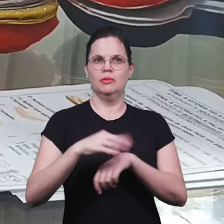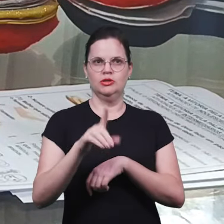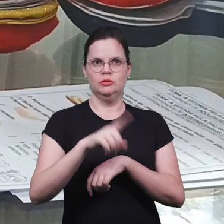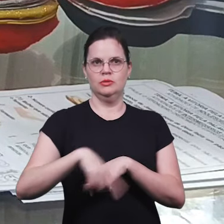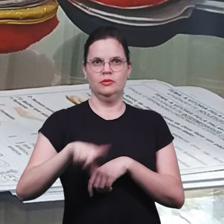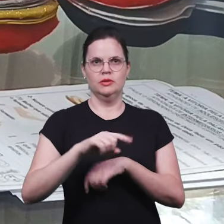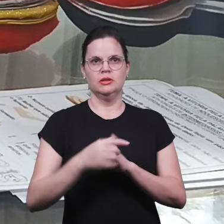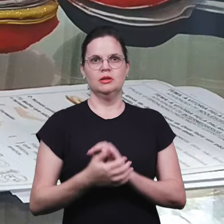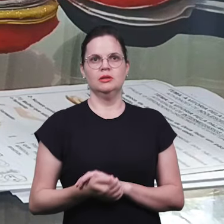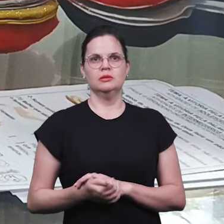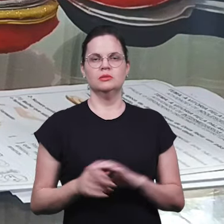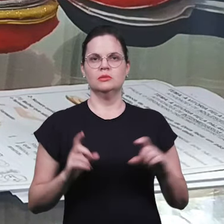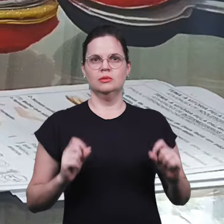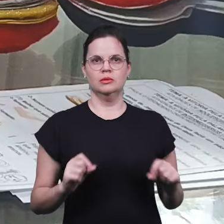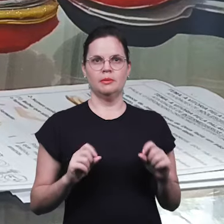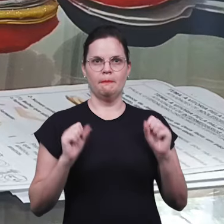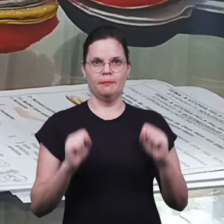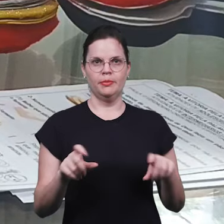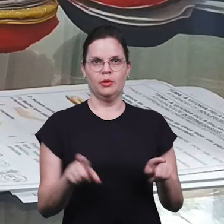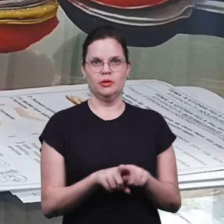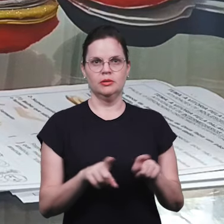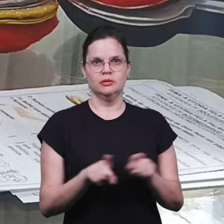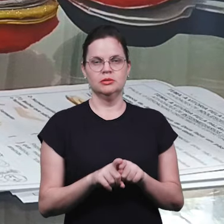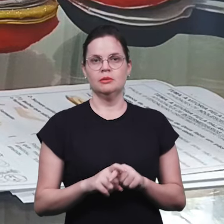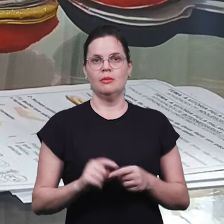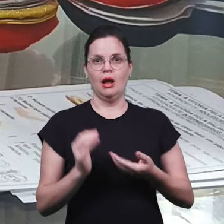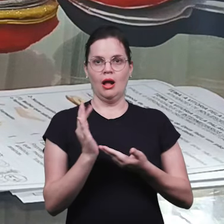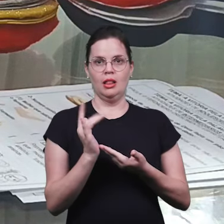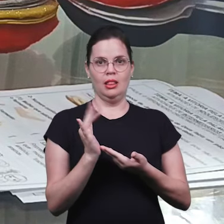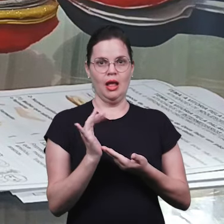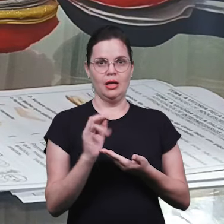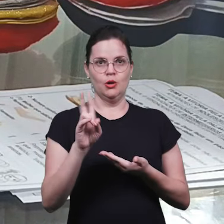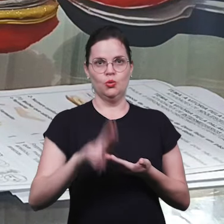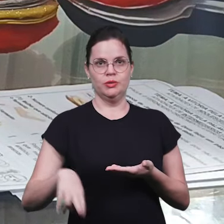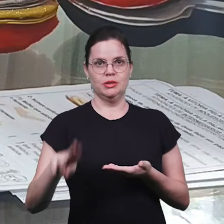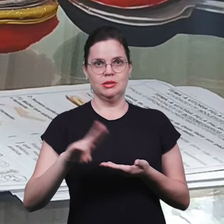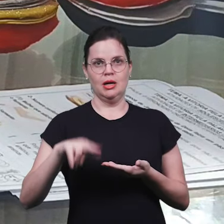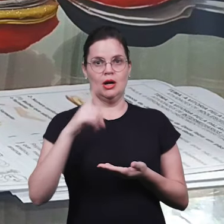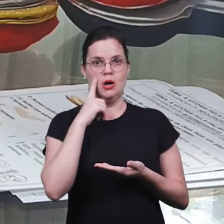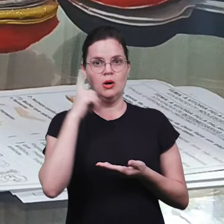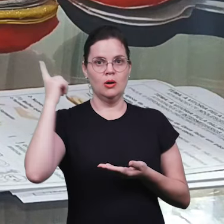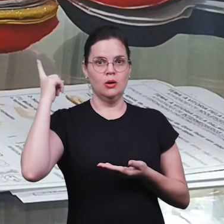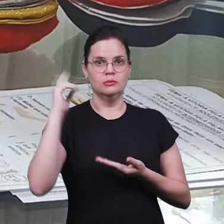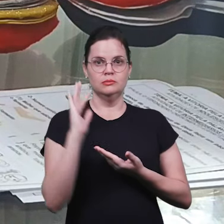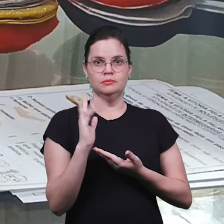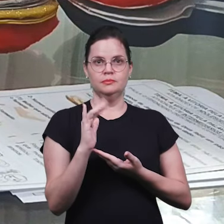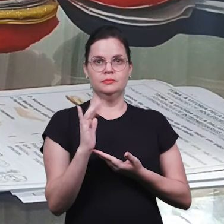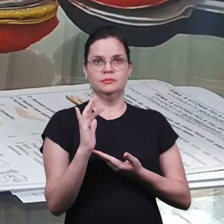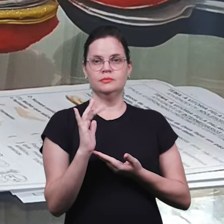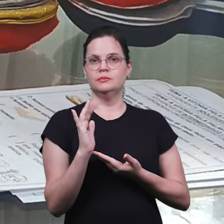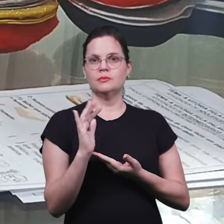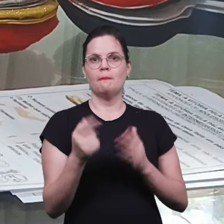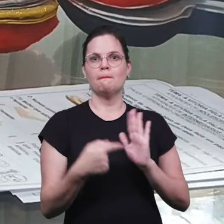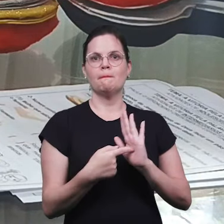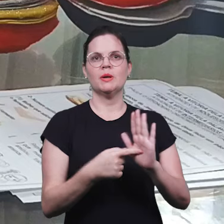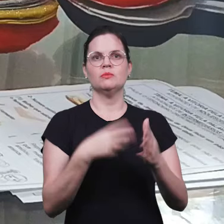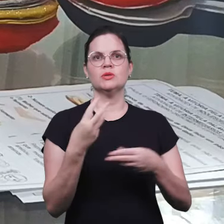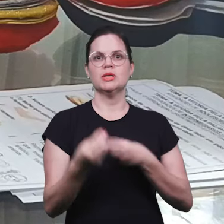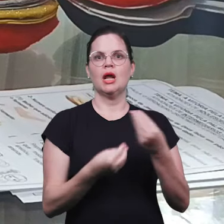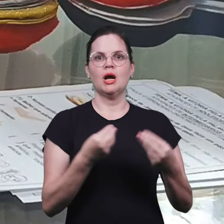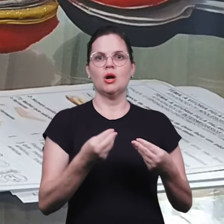trouxe uma sugestão caso os irmãos tenham. Os irmãos podem utilizar a própria candeia para mostrar, né, as